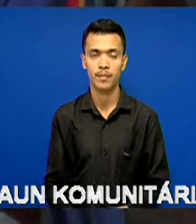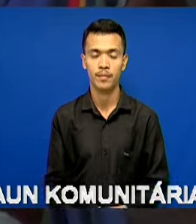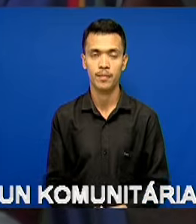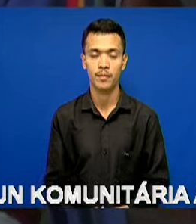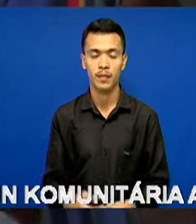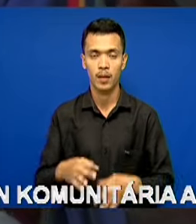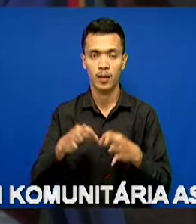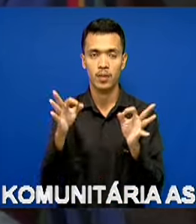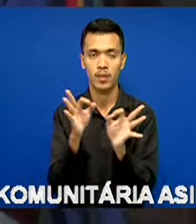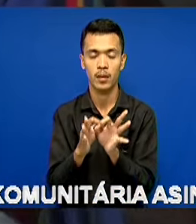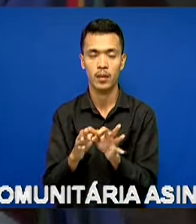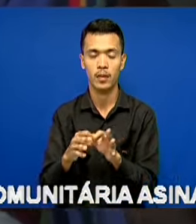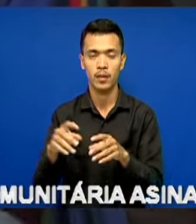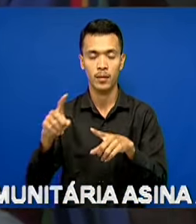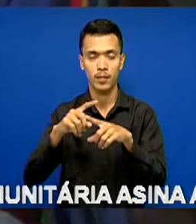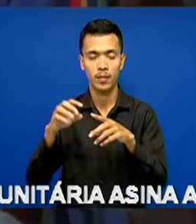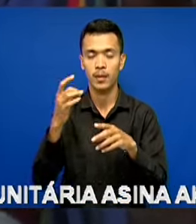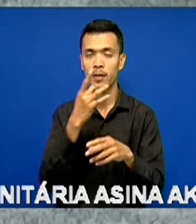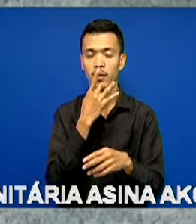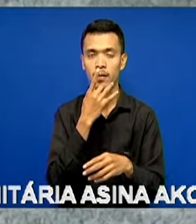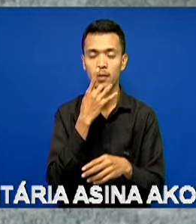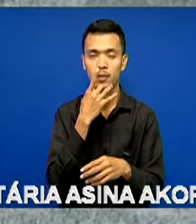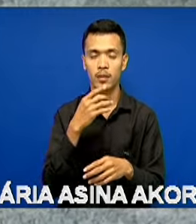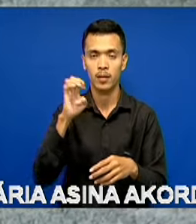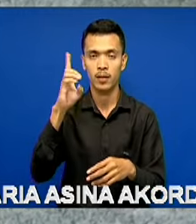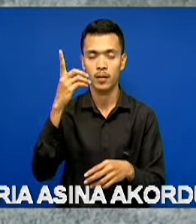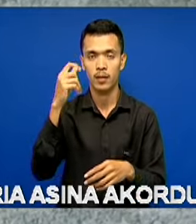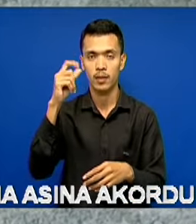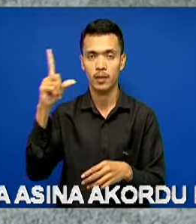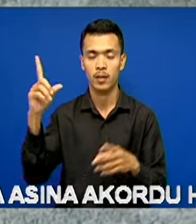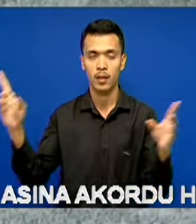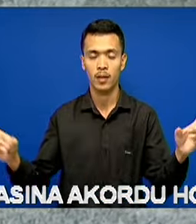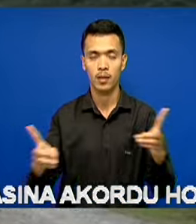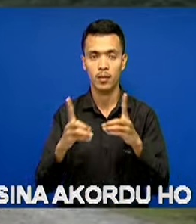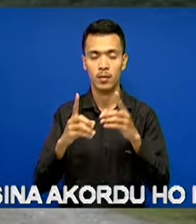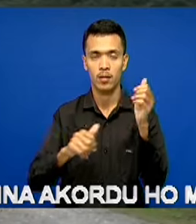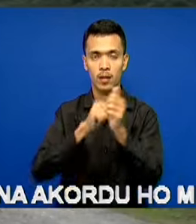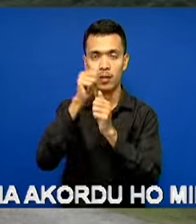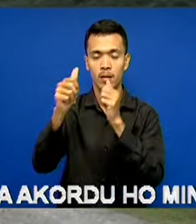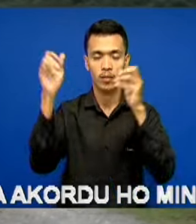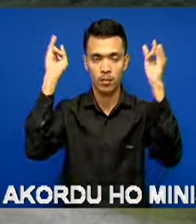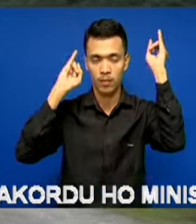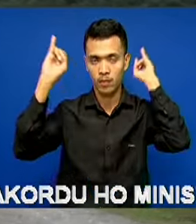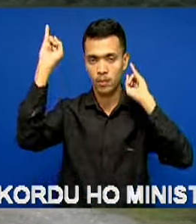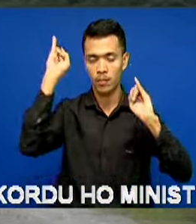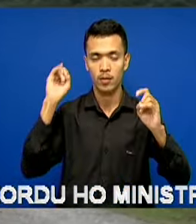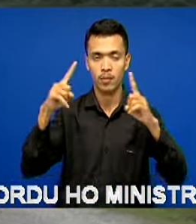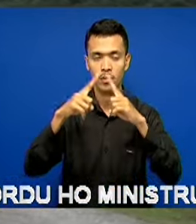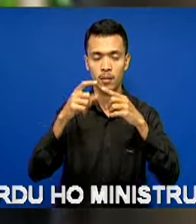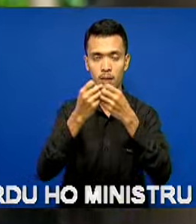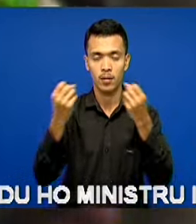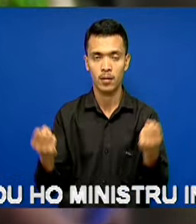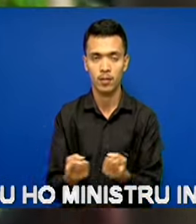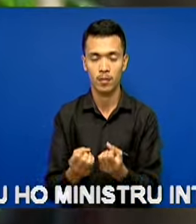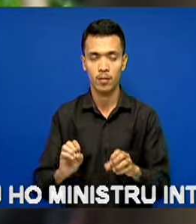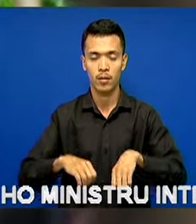Atu instala contador pré-pago Hirakne, EDTLEP, Hasoru no divulga informação para a comunidade e Resuco de Lor, ou em Sama Cabele